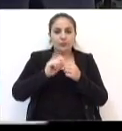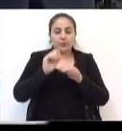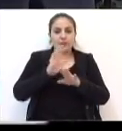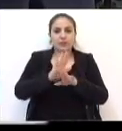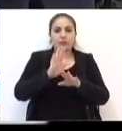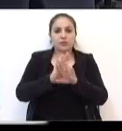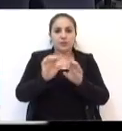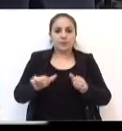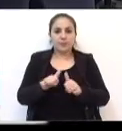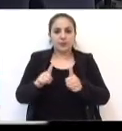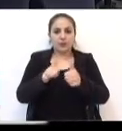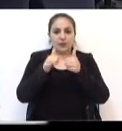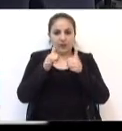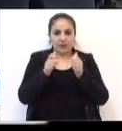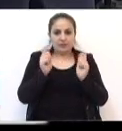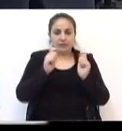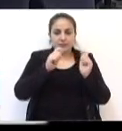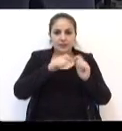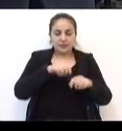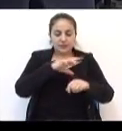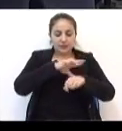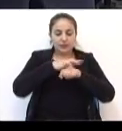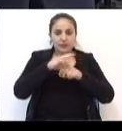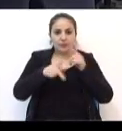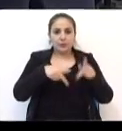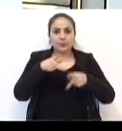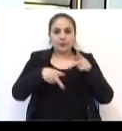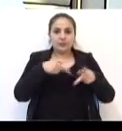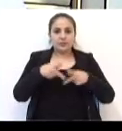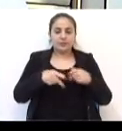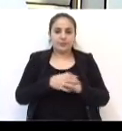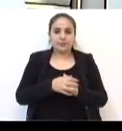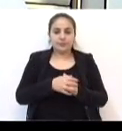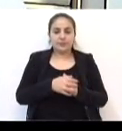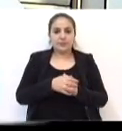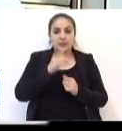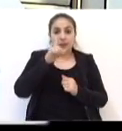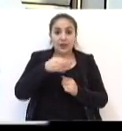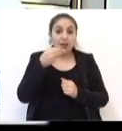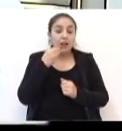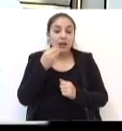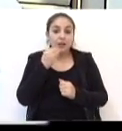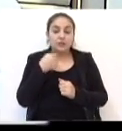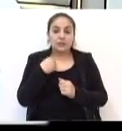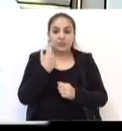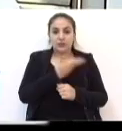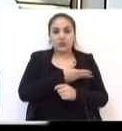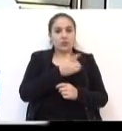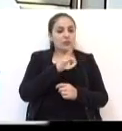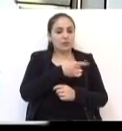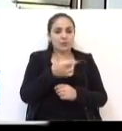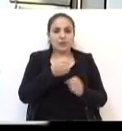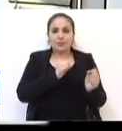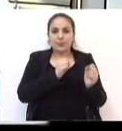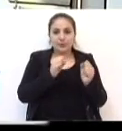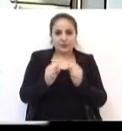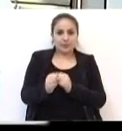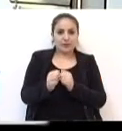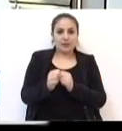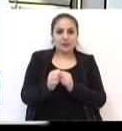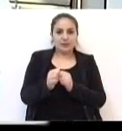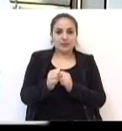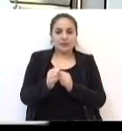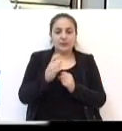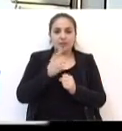a melhorar as condições de segurança da população. É óbvio que nós não temos a possibilidade de assumir